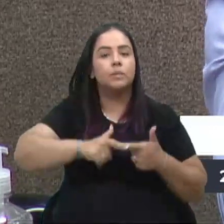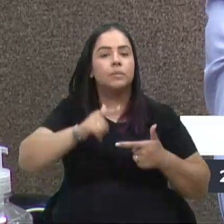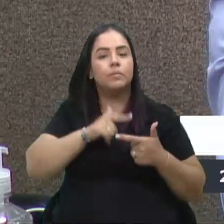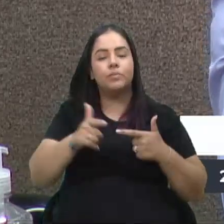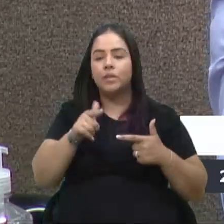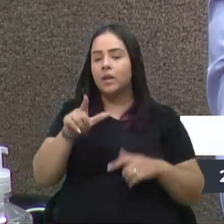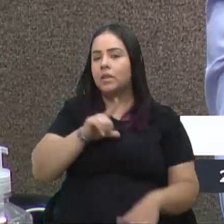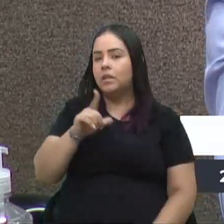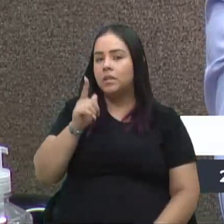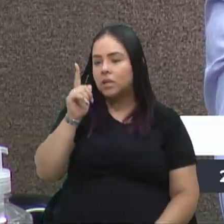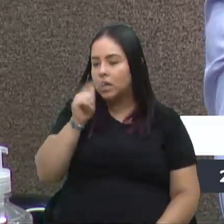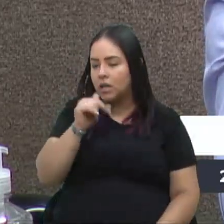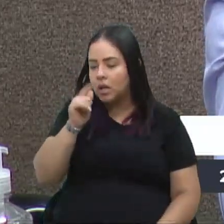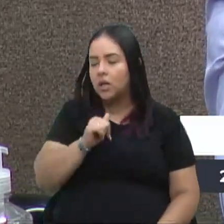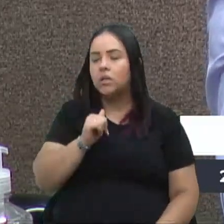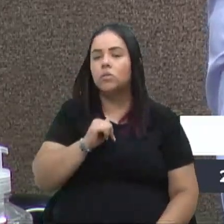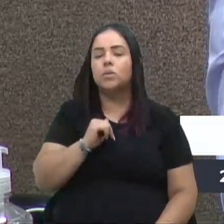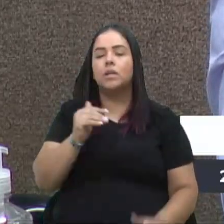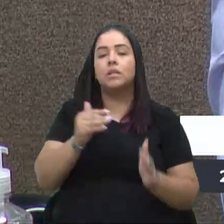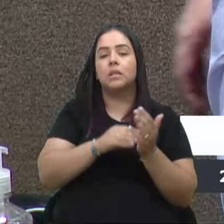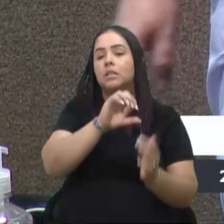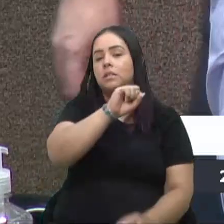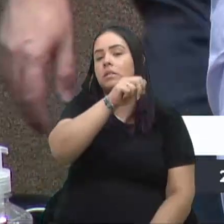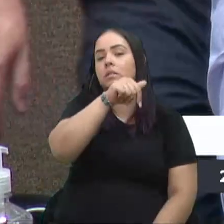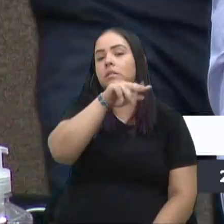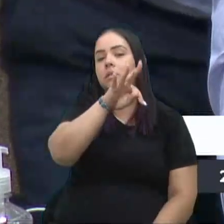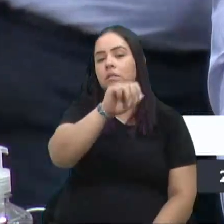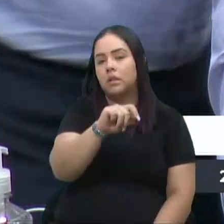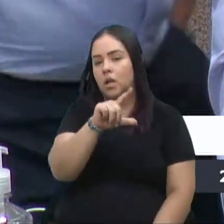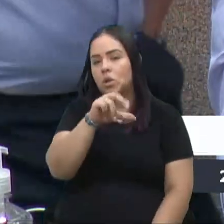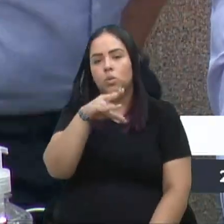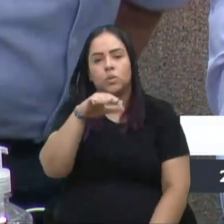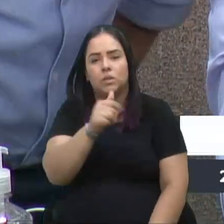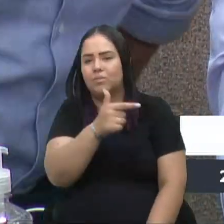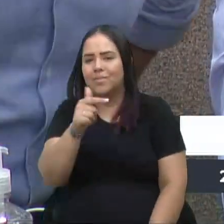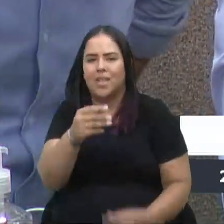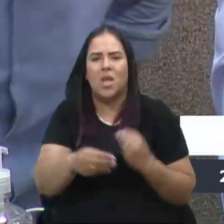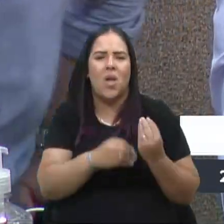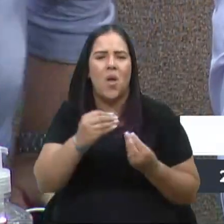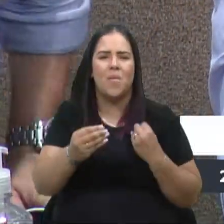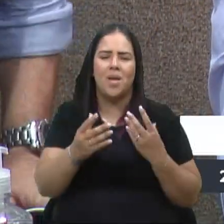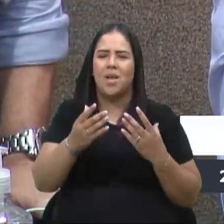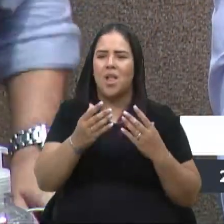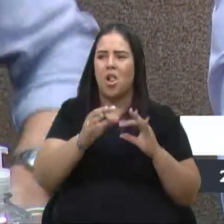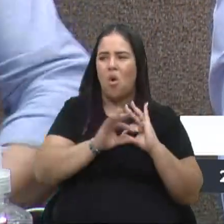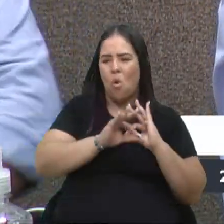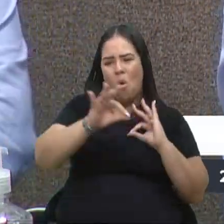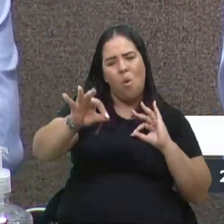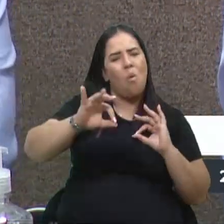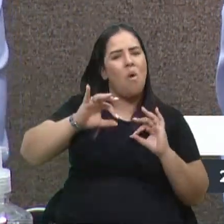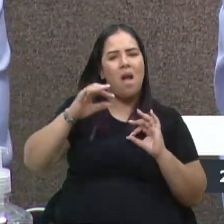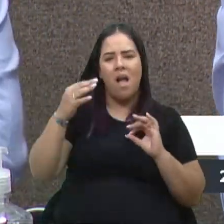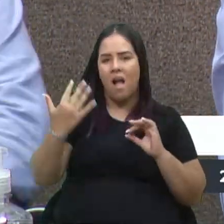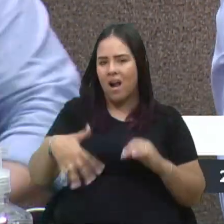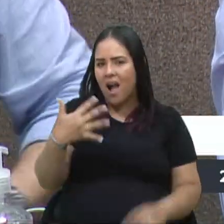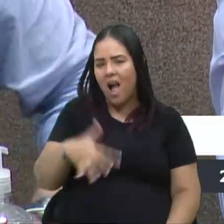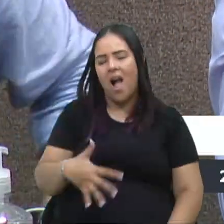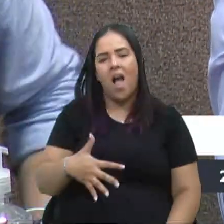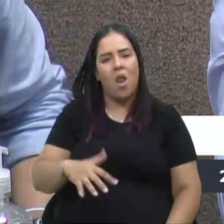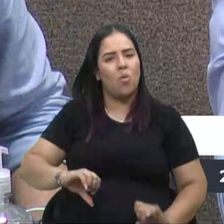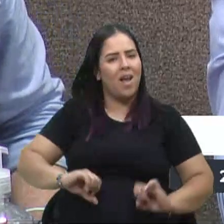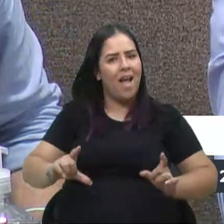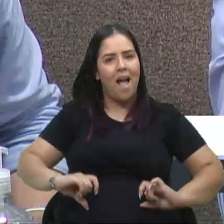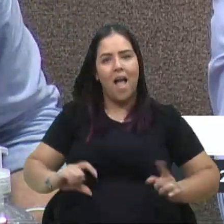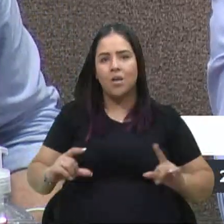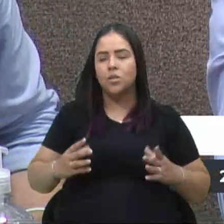levar água de uma represa até Santa Lúcia tá fora de cogitação é muita distância eu gasto é astronômico Então tem que